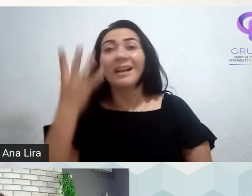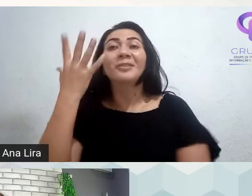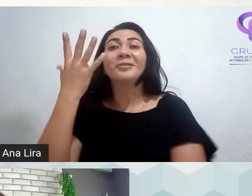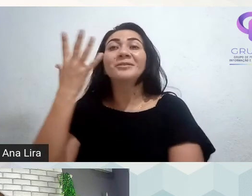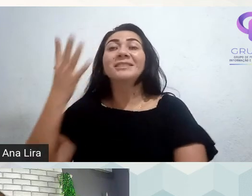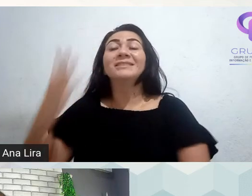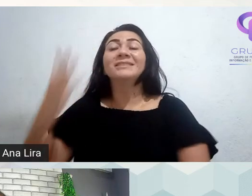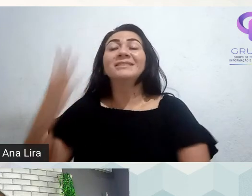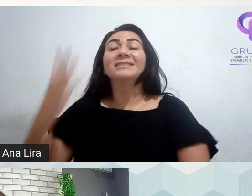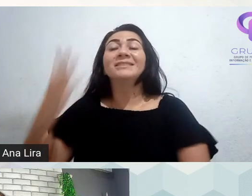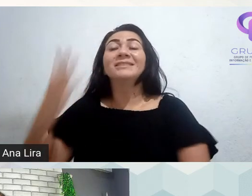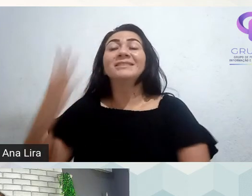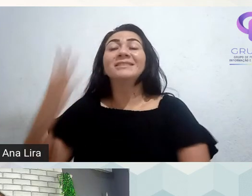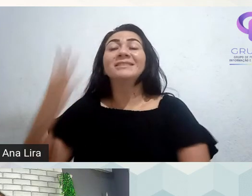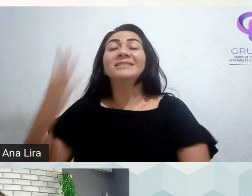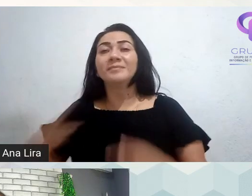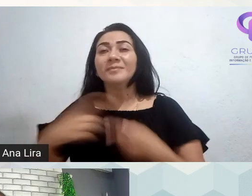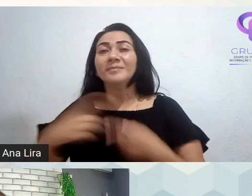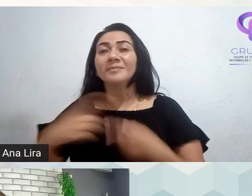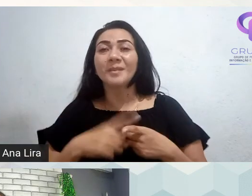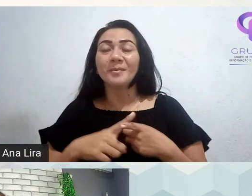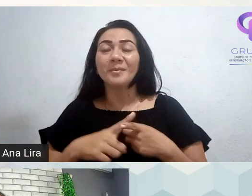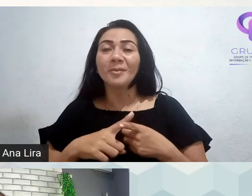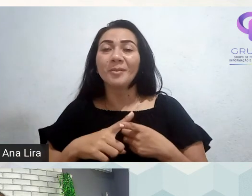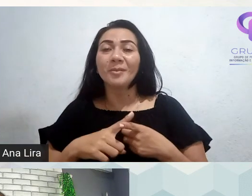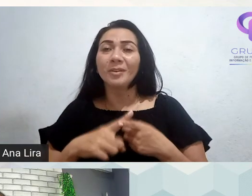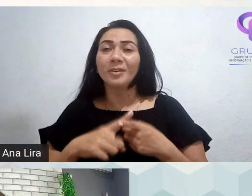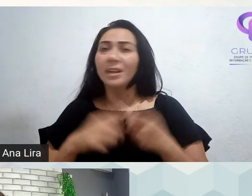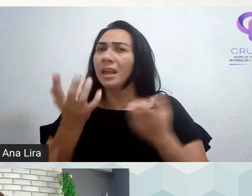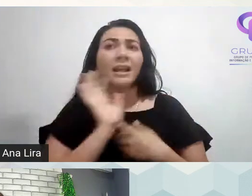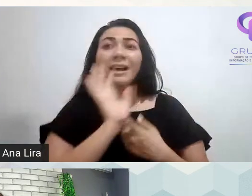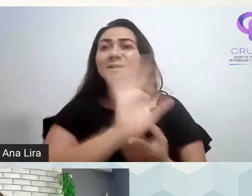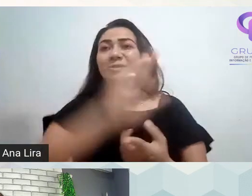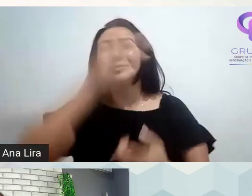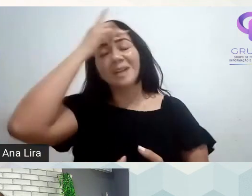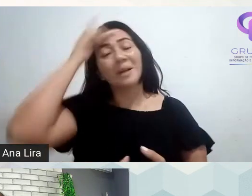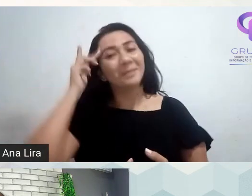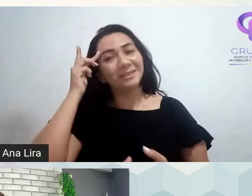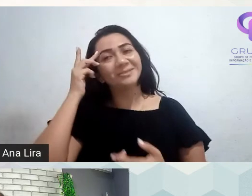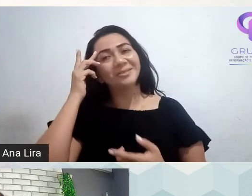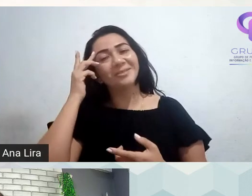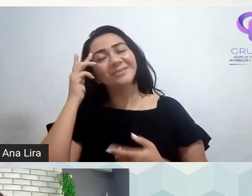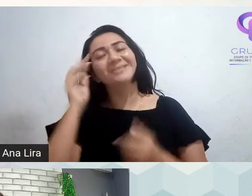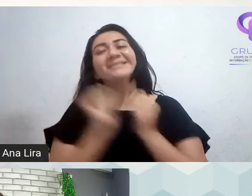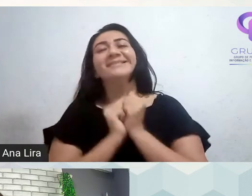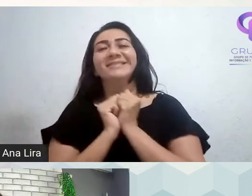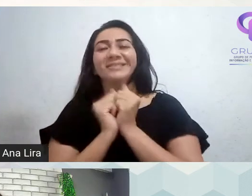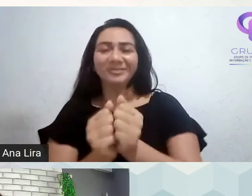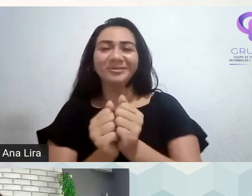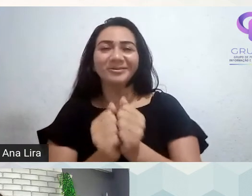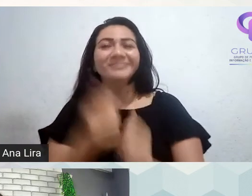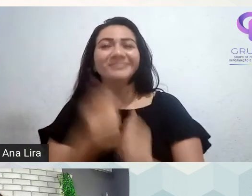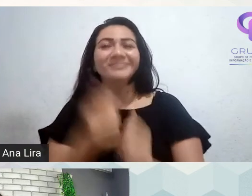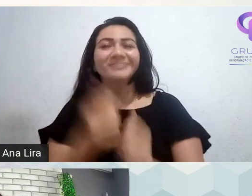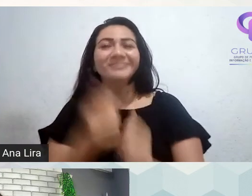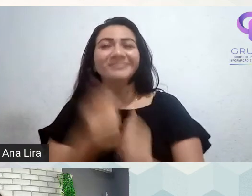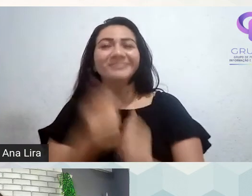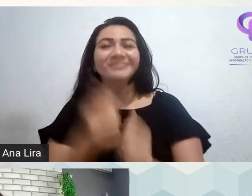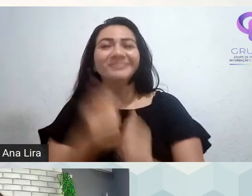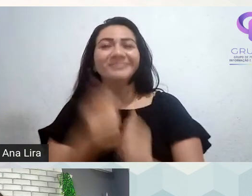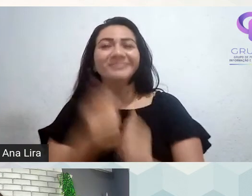quer realizar ele junto com você, né? Então é nesse sentido que eu faço, né, a